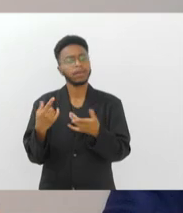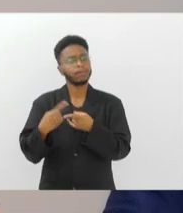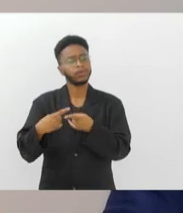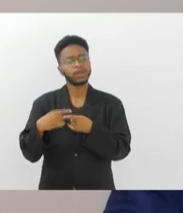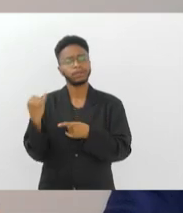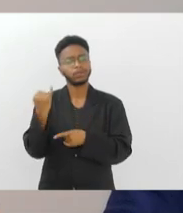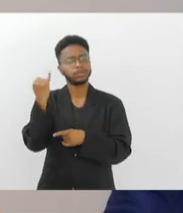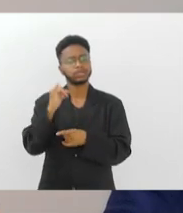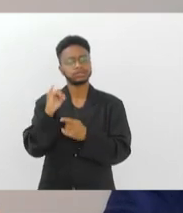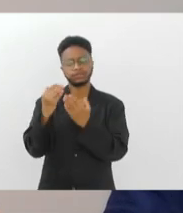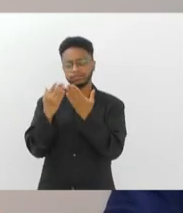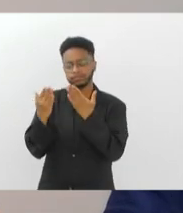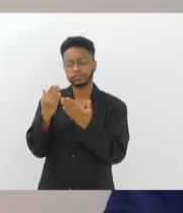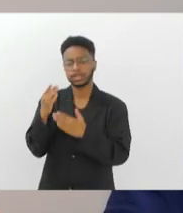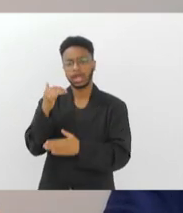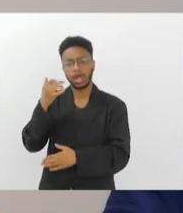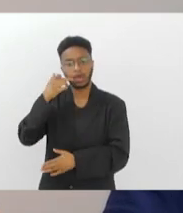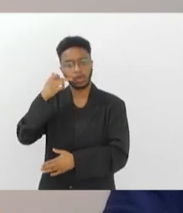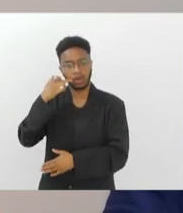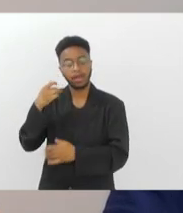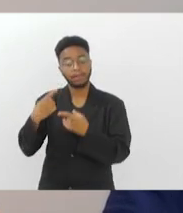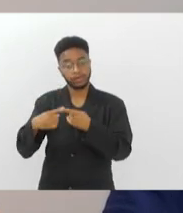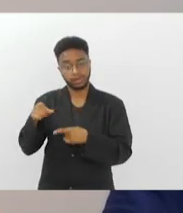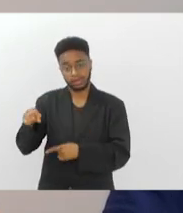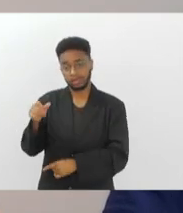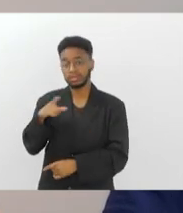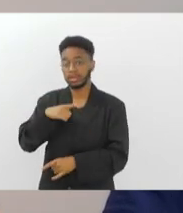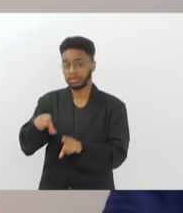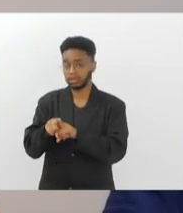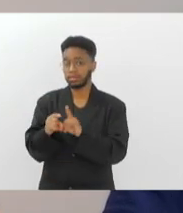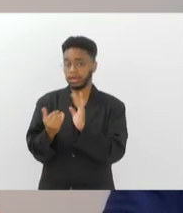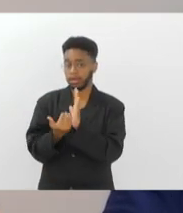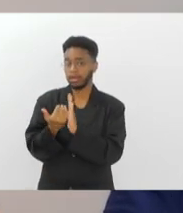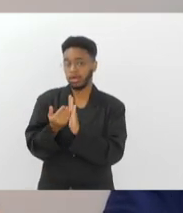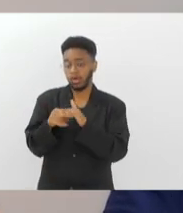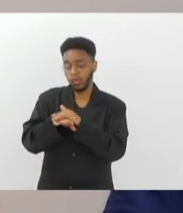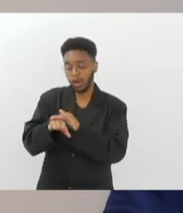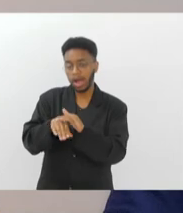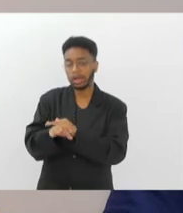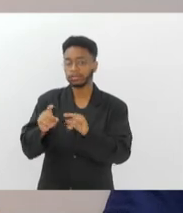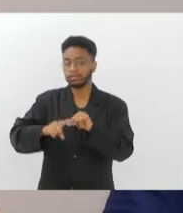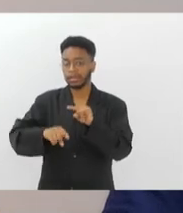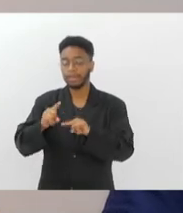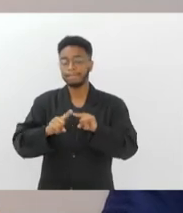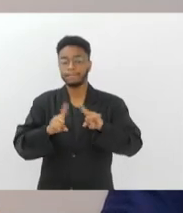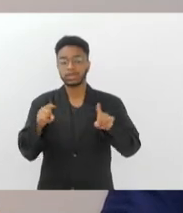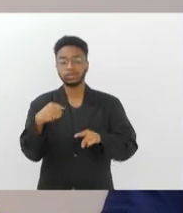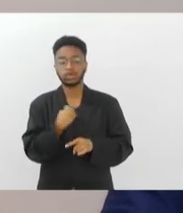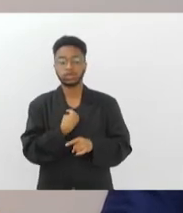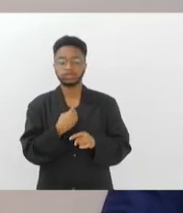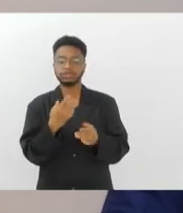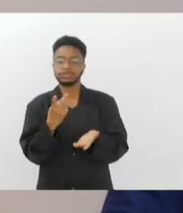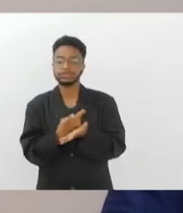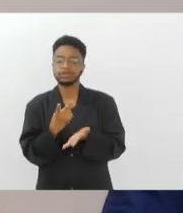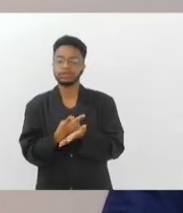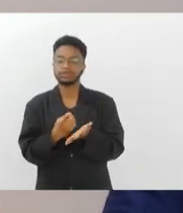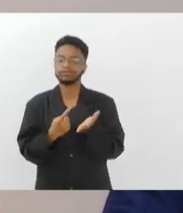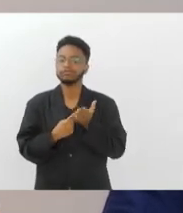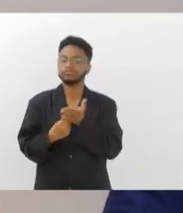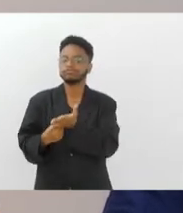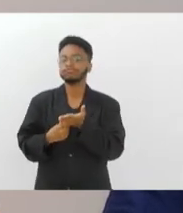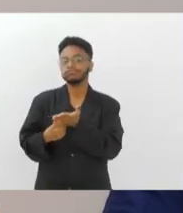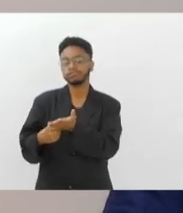Angola? Porque a Angola tem grandes reservas. E a Petrobras não tem deixado de fazer acordos com Angola para que